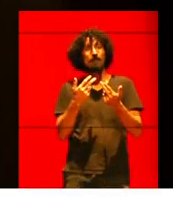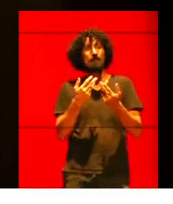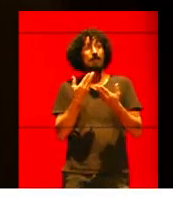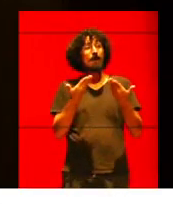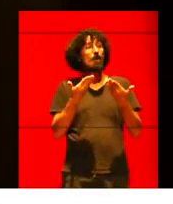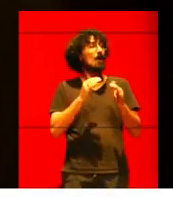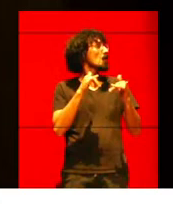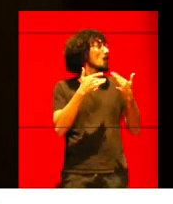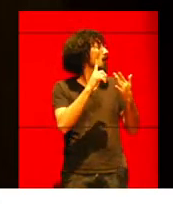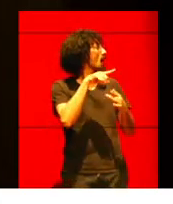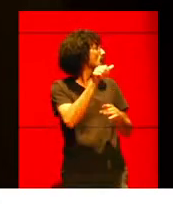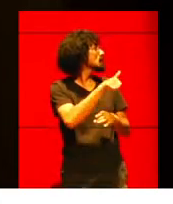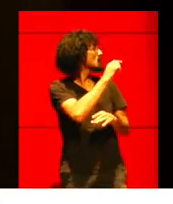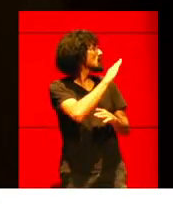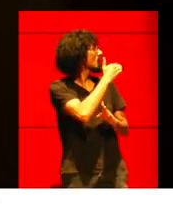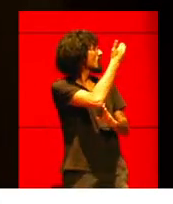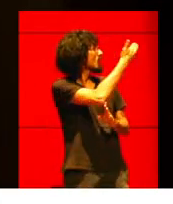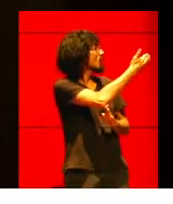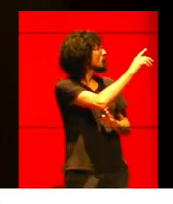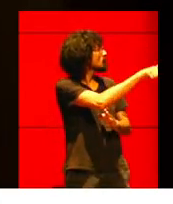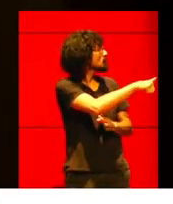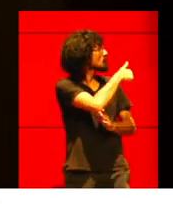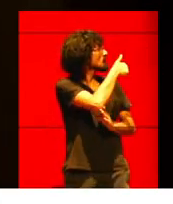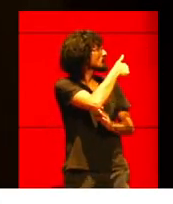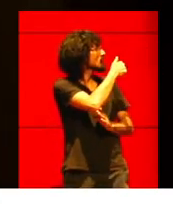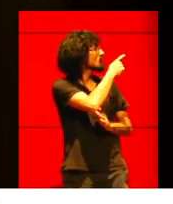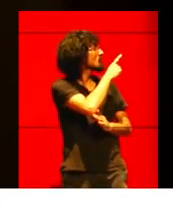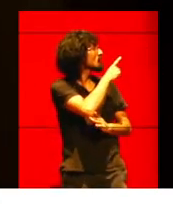Que função é essa daqui, ó? A primeira.